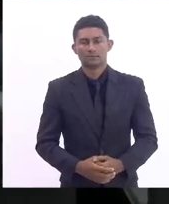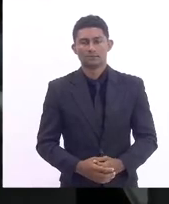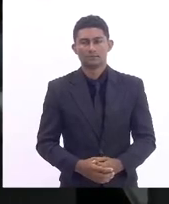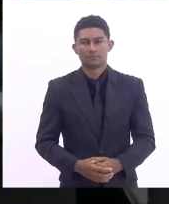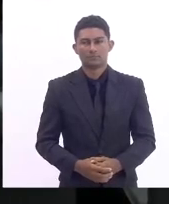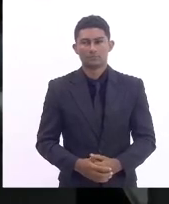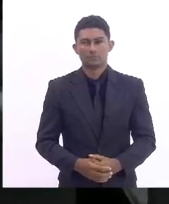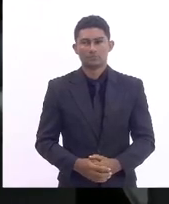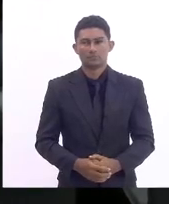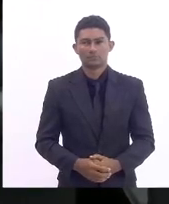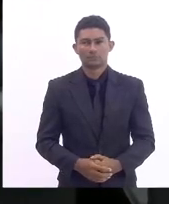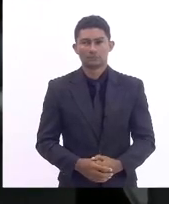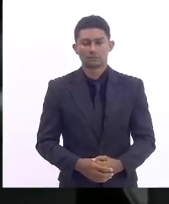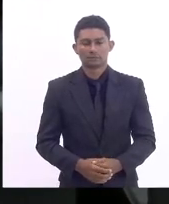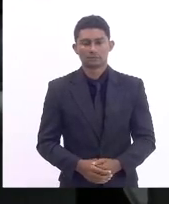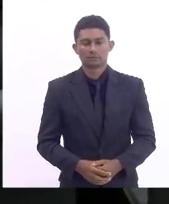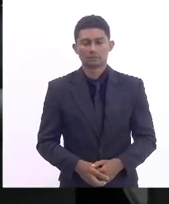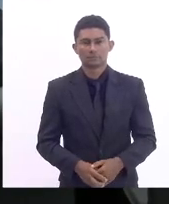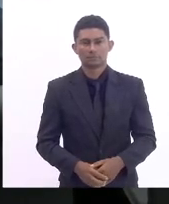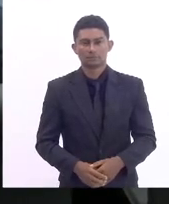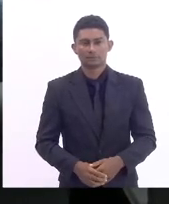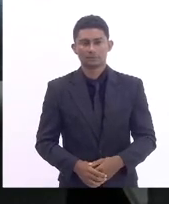o amor